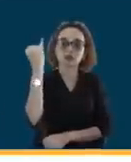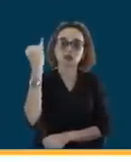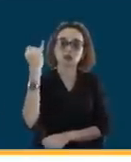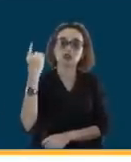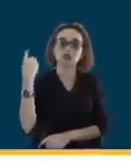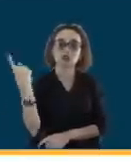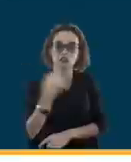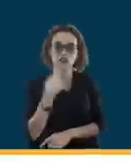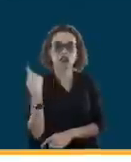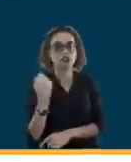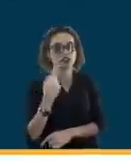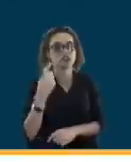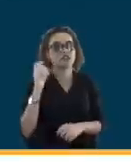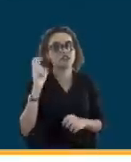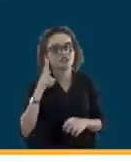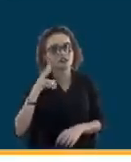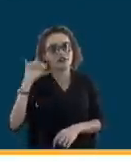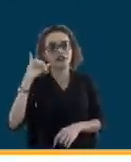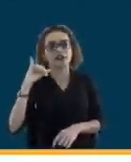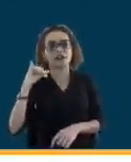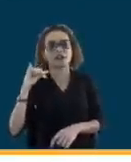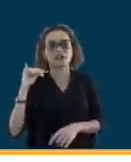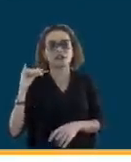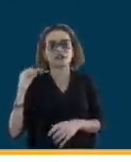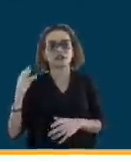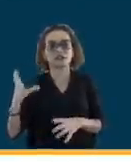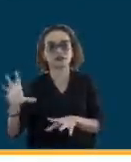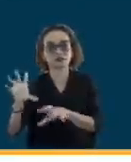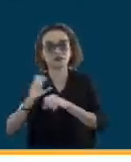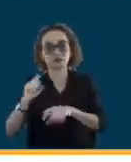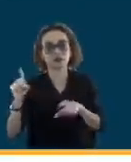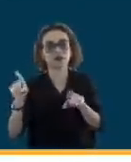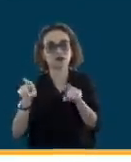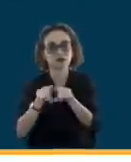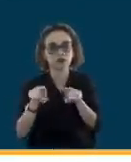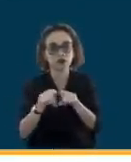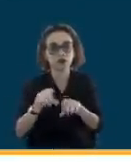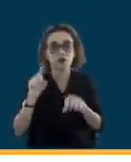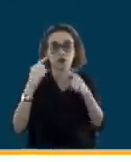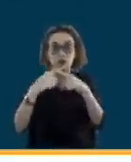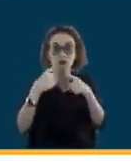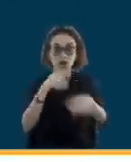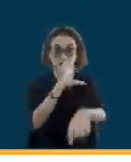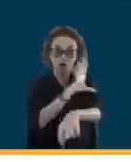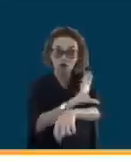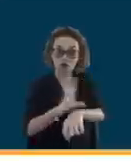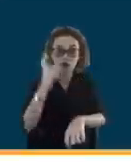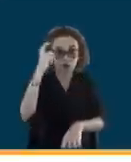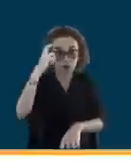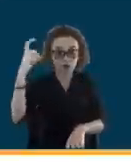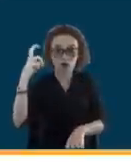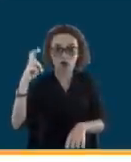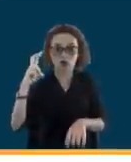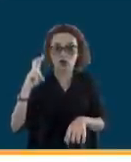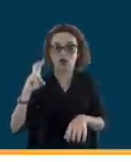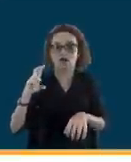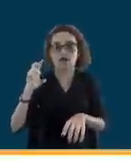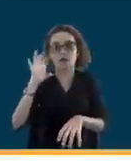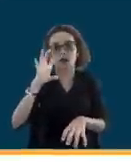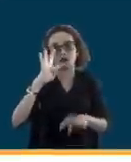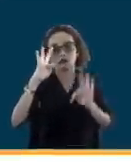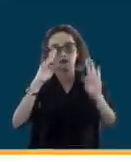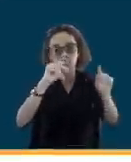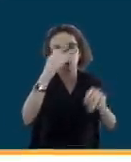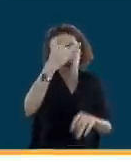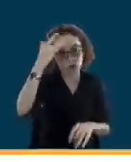nos beneficiar. Porque a cultura, ela é alimento para as almas de todas e todos nós. Então, nós estamos, nesse momento,